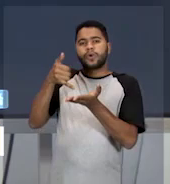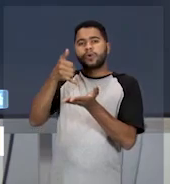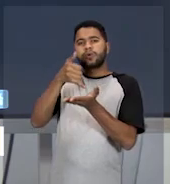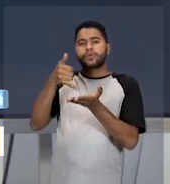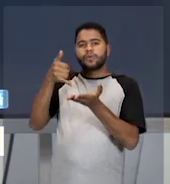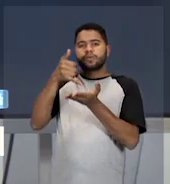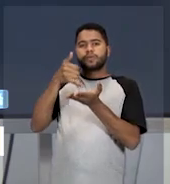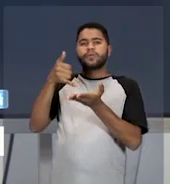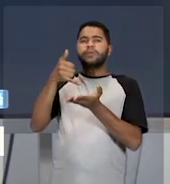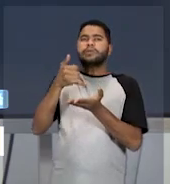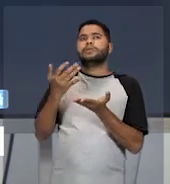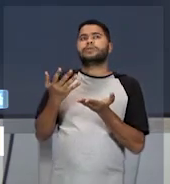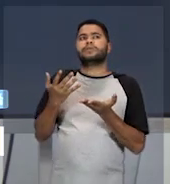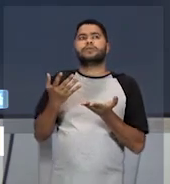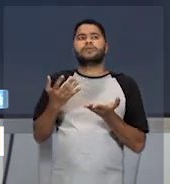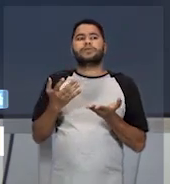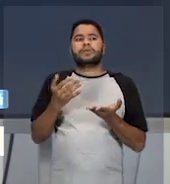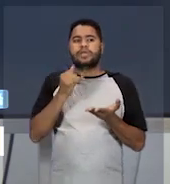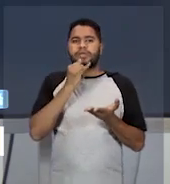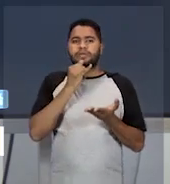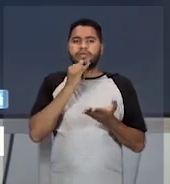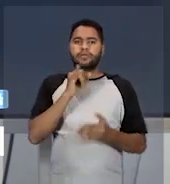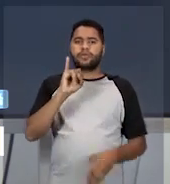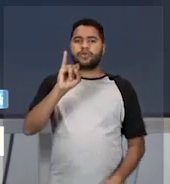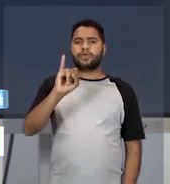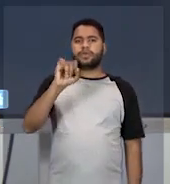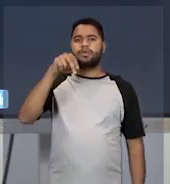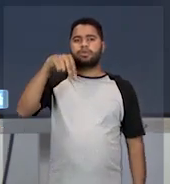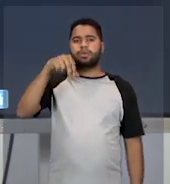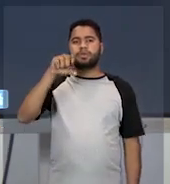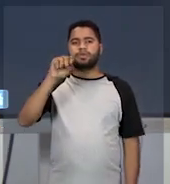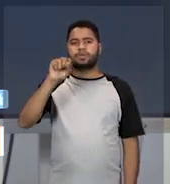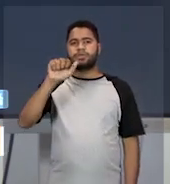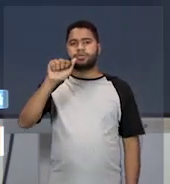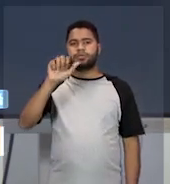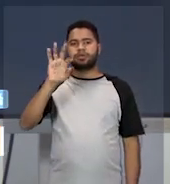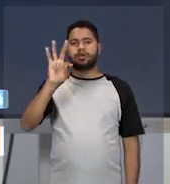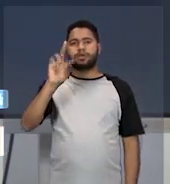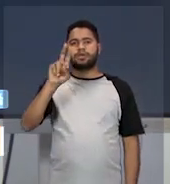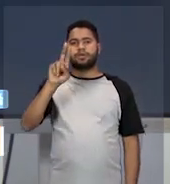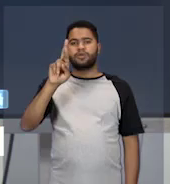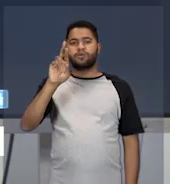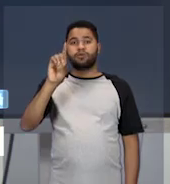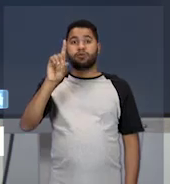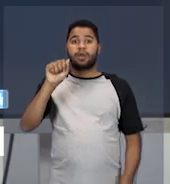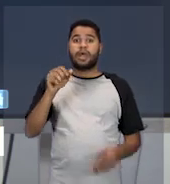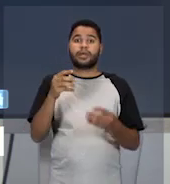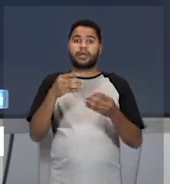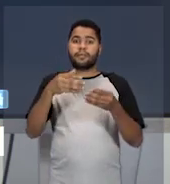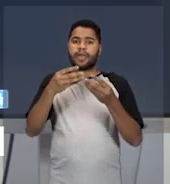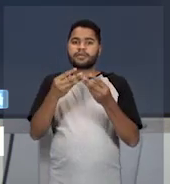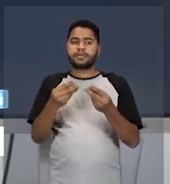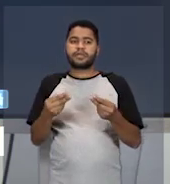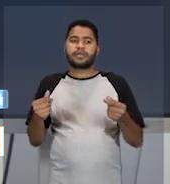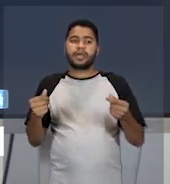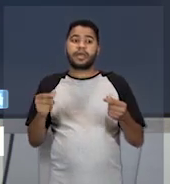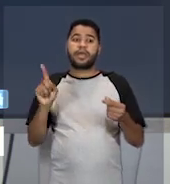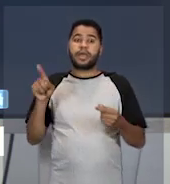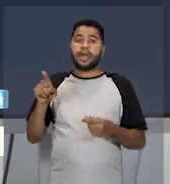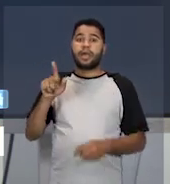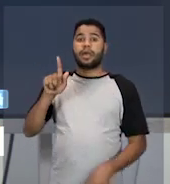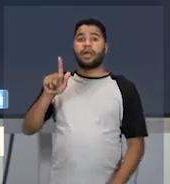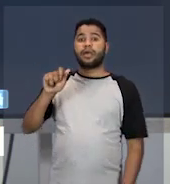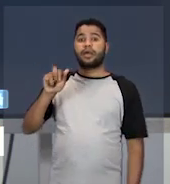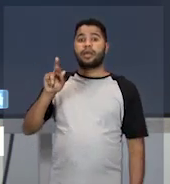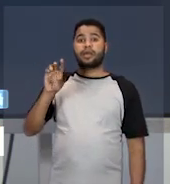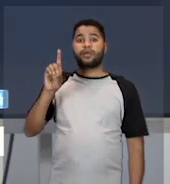são moléculas aí que a gente fala de insaturada, então elas são mais líquidas. As gorduras são saturadas, têm